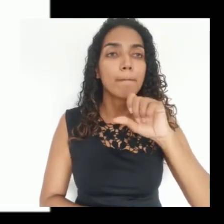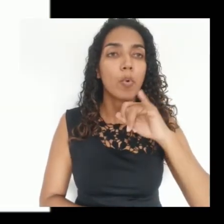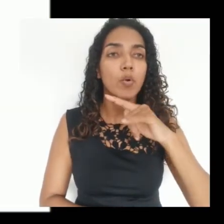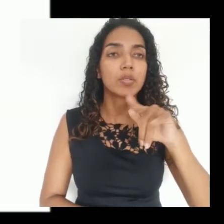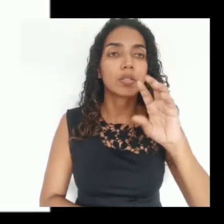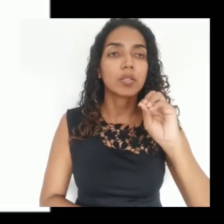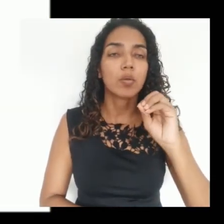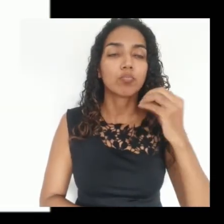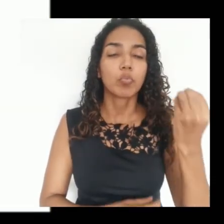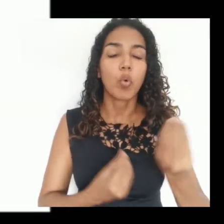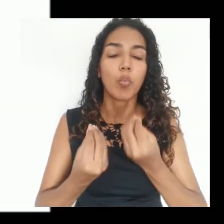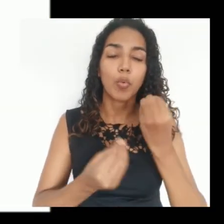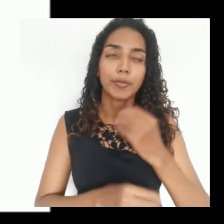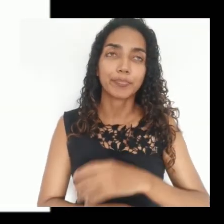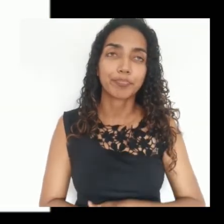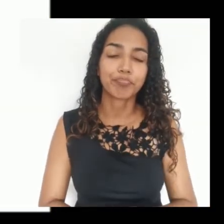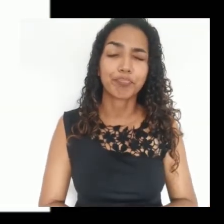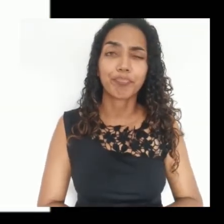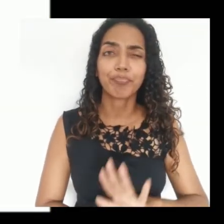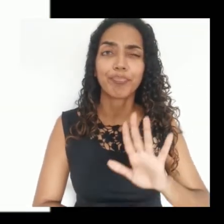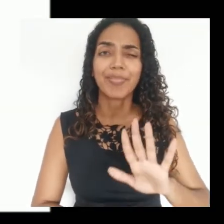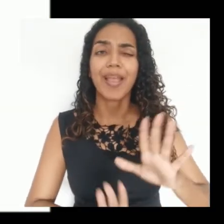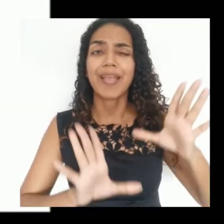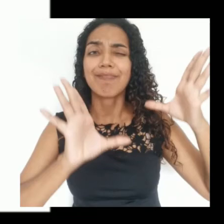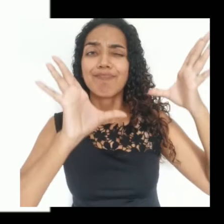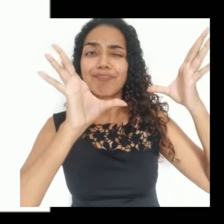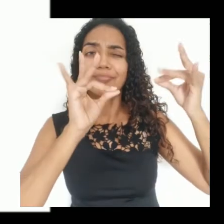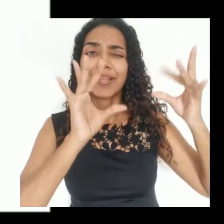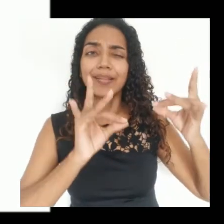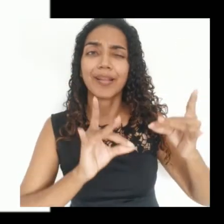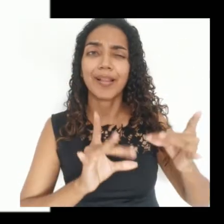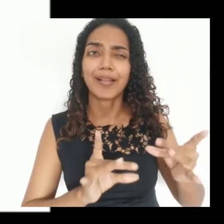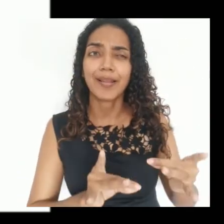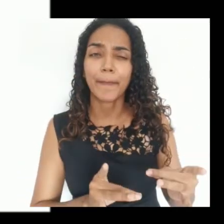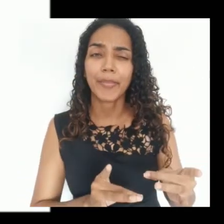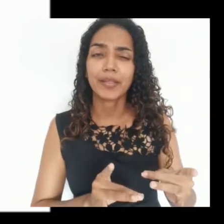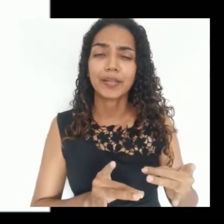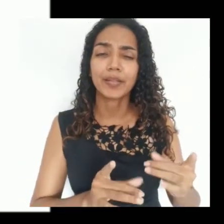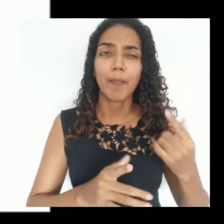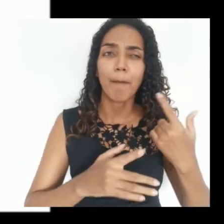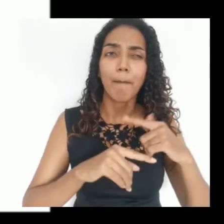especialização da agregação, porém, como a gente já falou anteriormente,